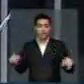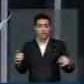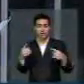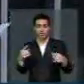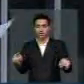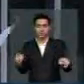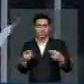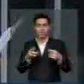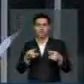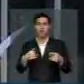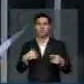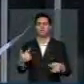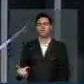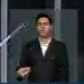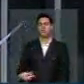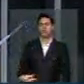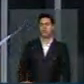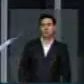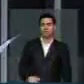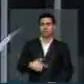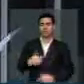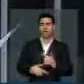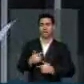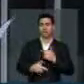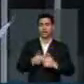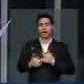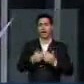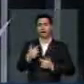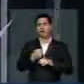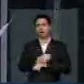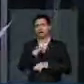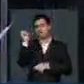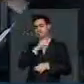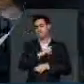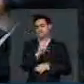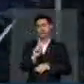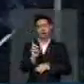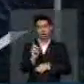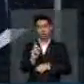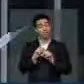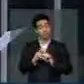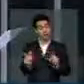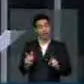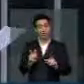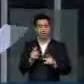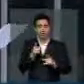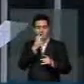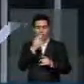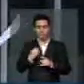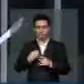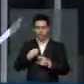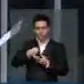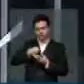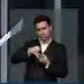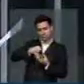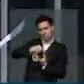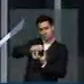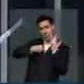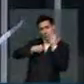um acessório nem um trabalho em sua função mas a sua vida e seu dia a dia o seu